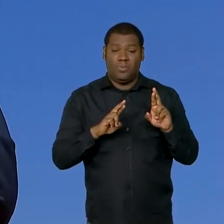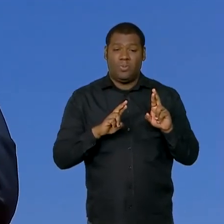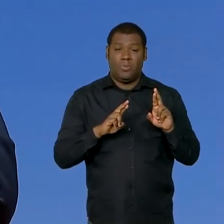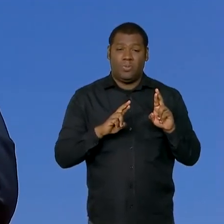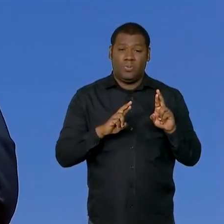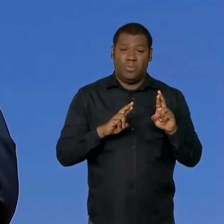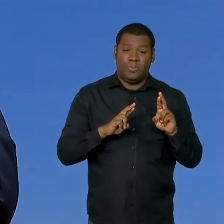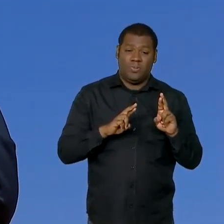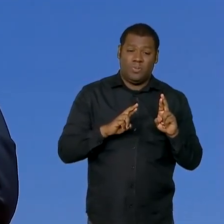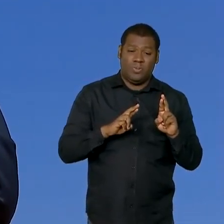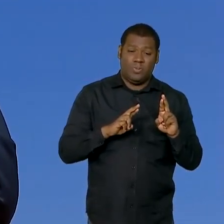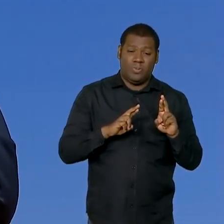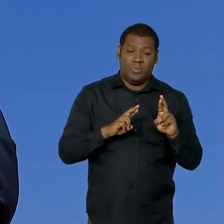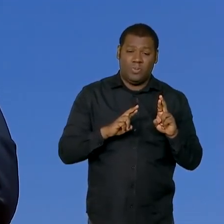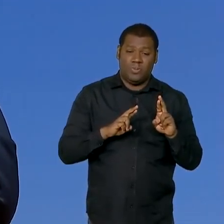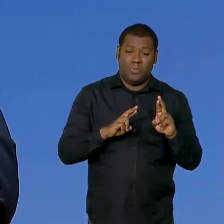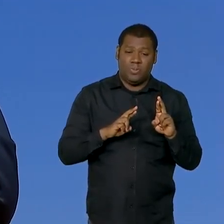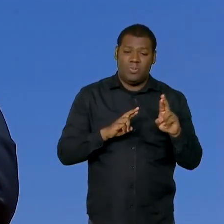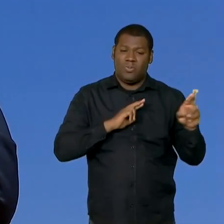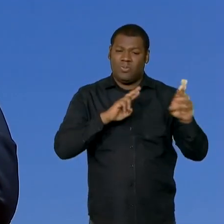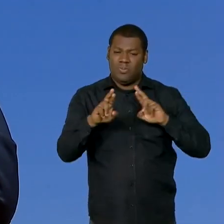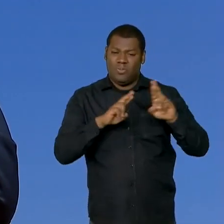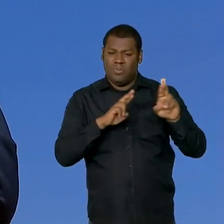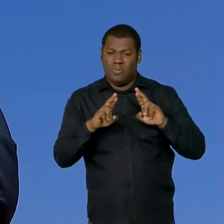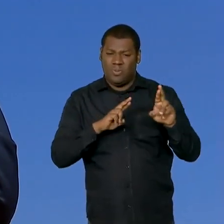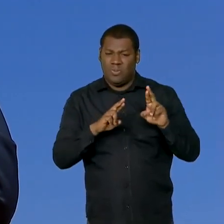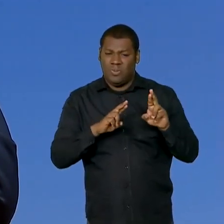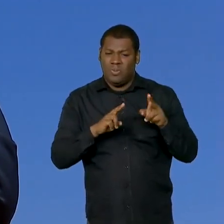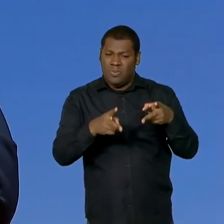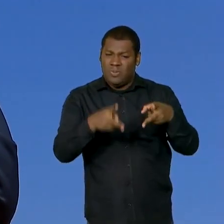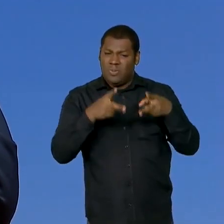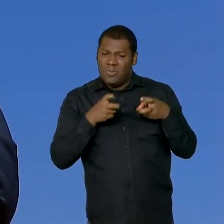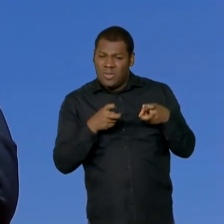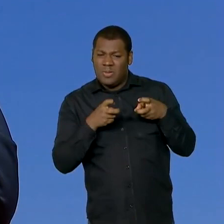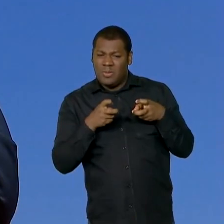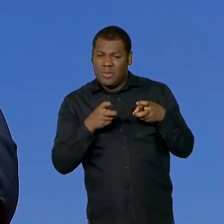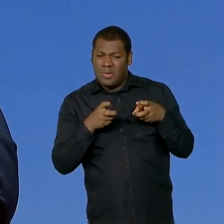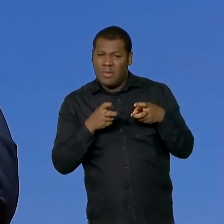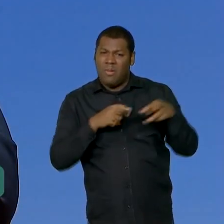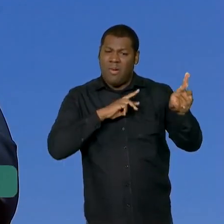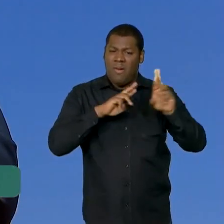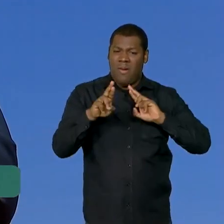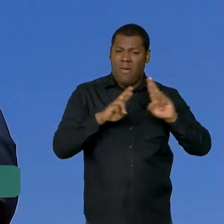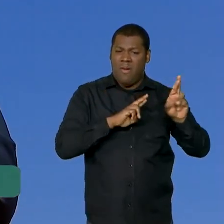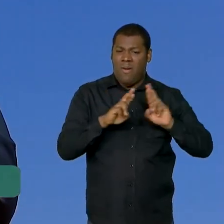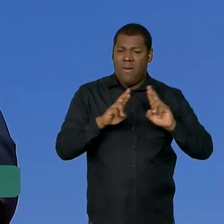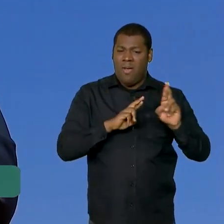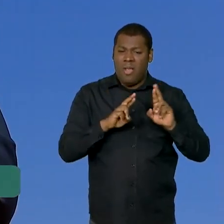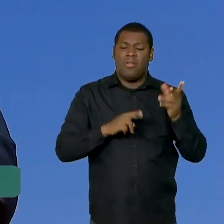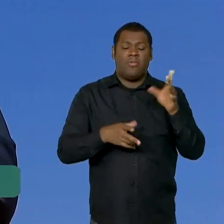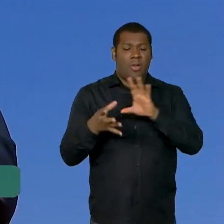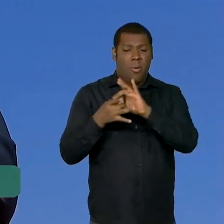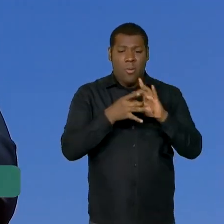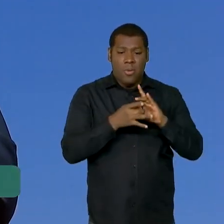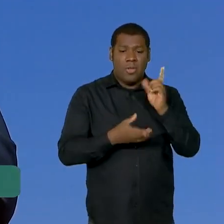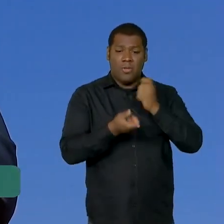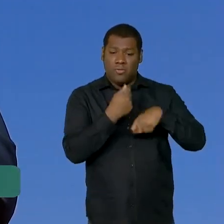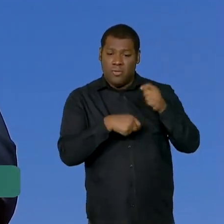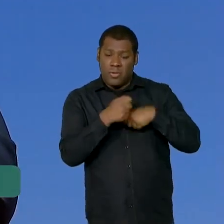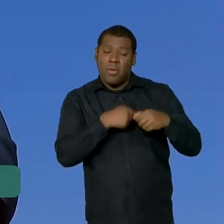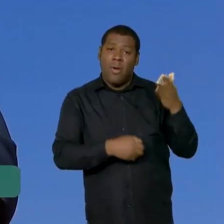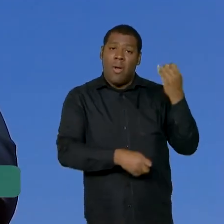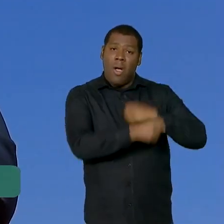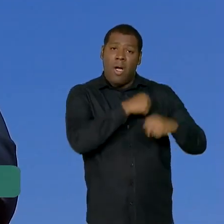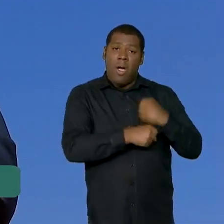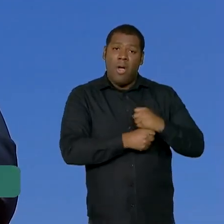ela vinha se dando notadamente na vertente econômico-comercial. Desde 2003